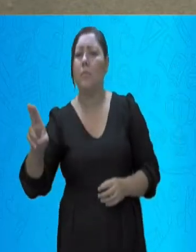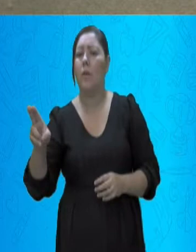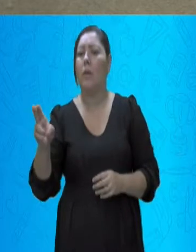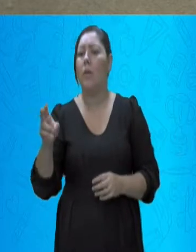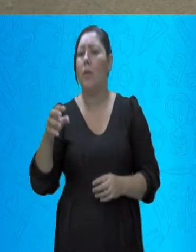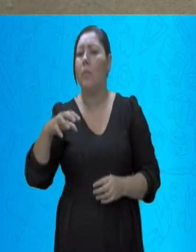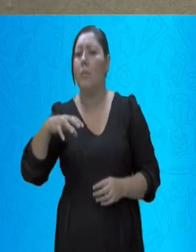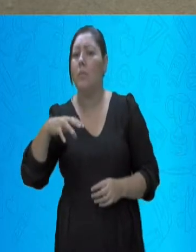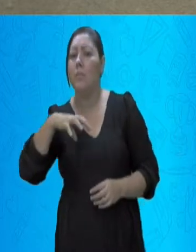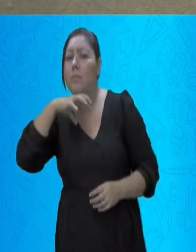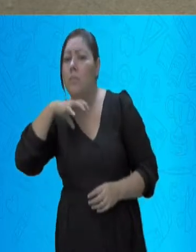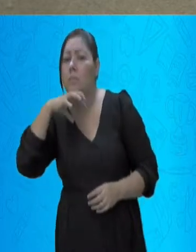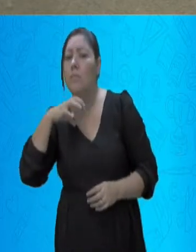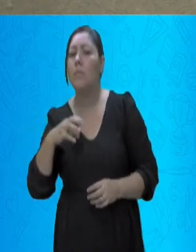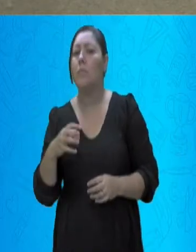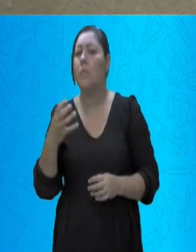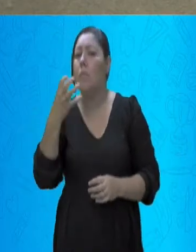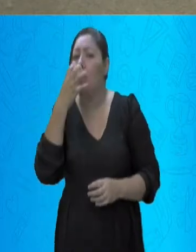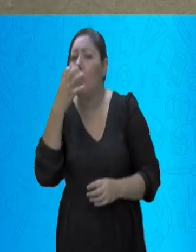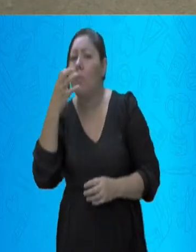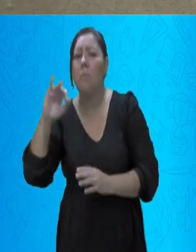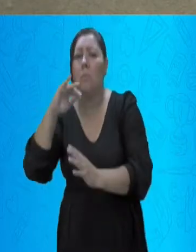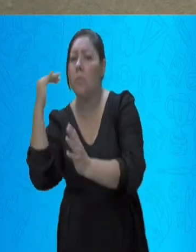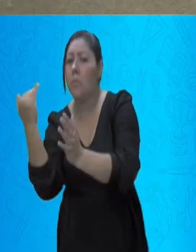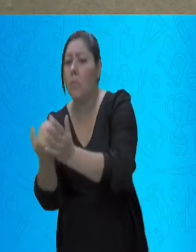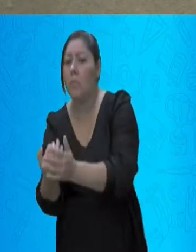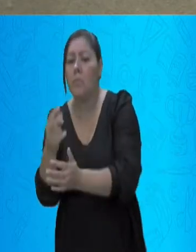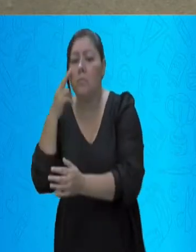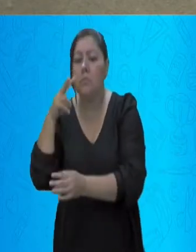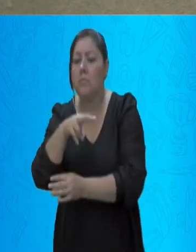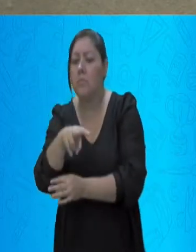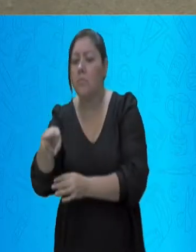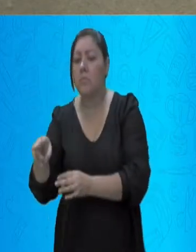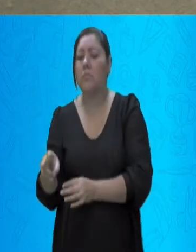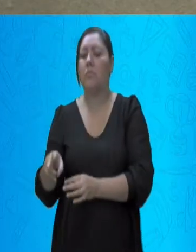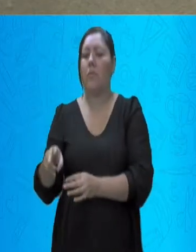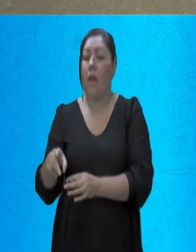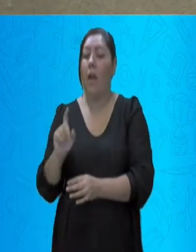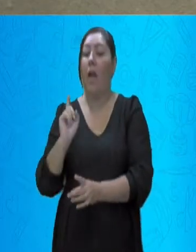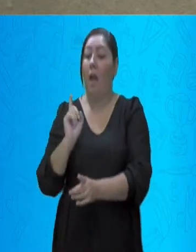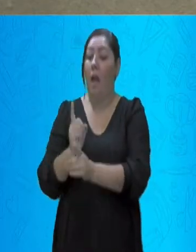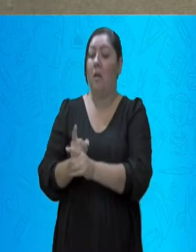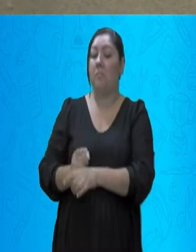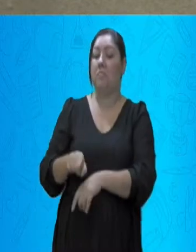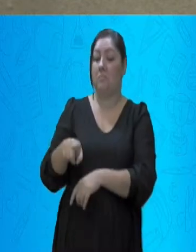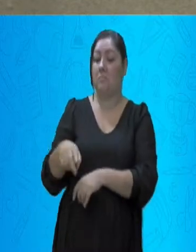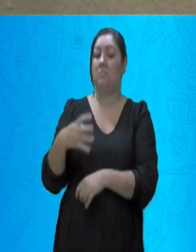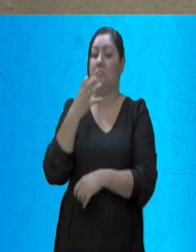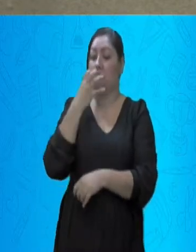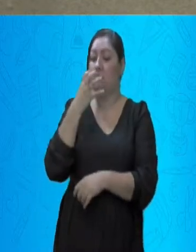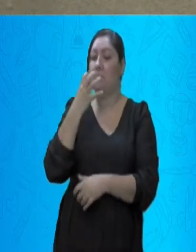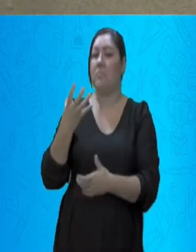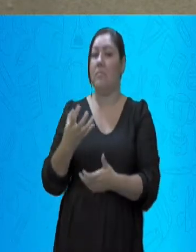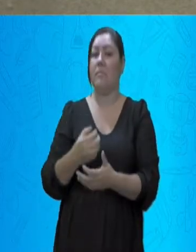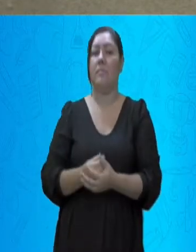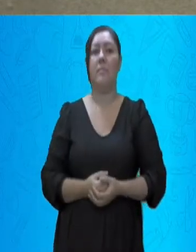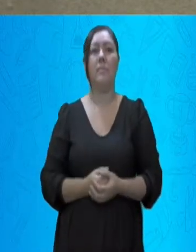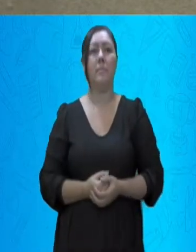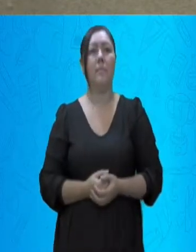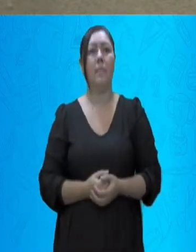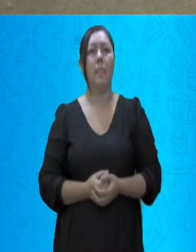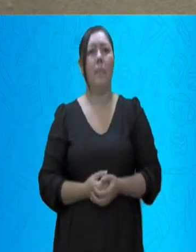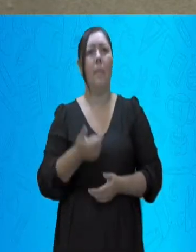todos aqueles cachorros, todos que eu ver com aquela característica, a gente fala cachorro. Agora, veja um